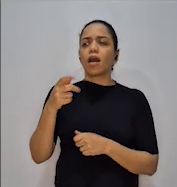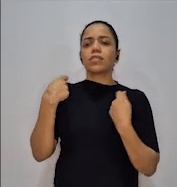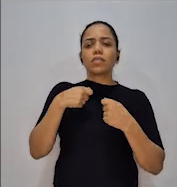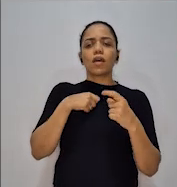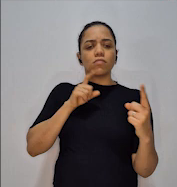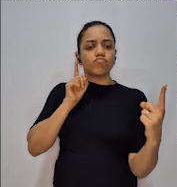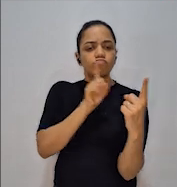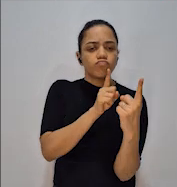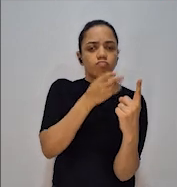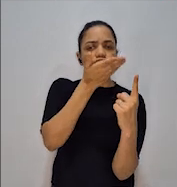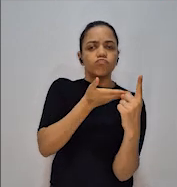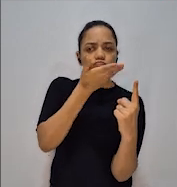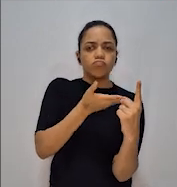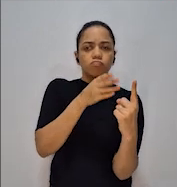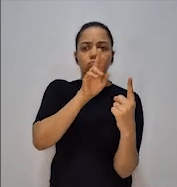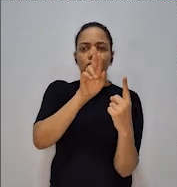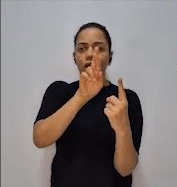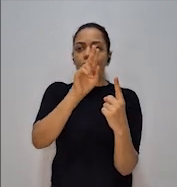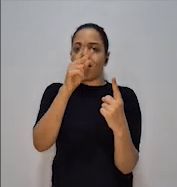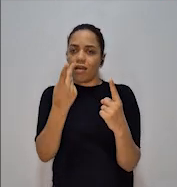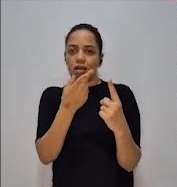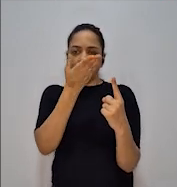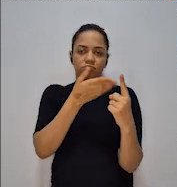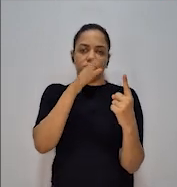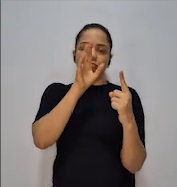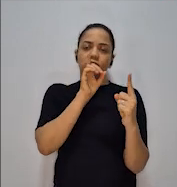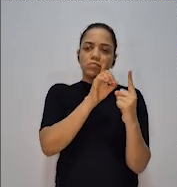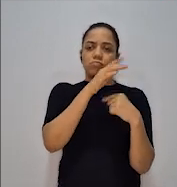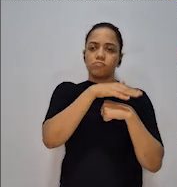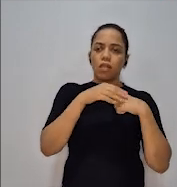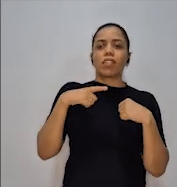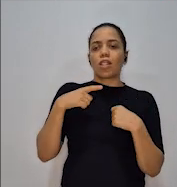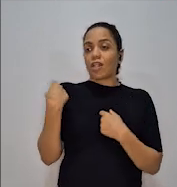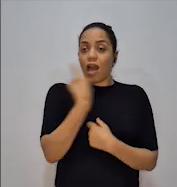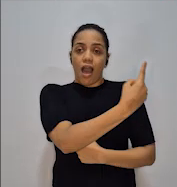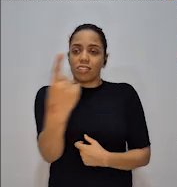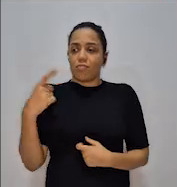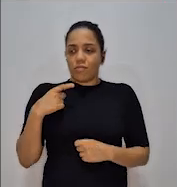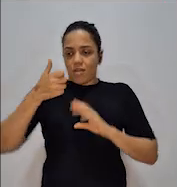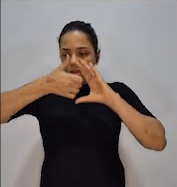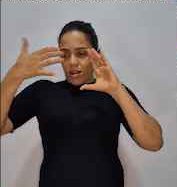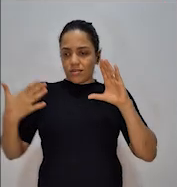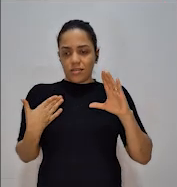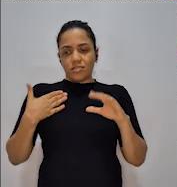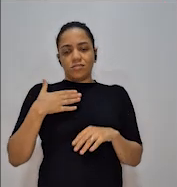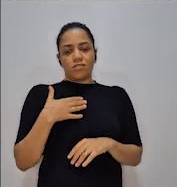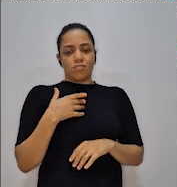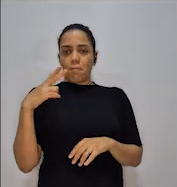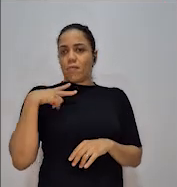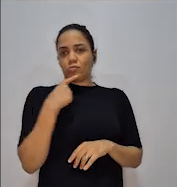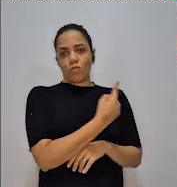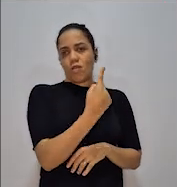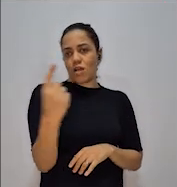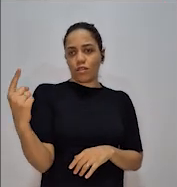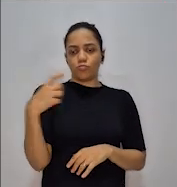com o RH, de saber que a gente tem dores e sabores, né? E que a gente não